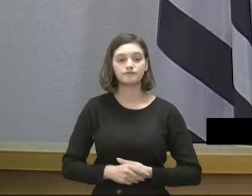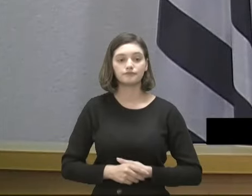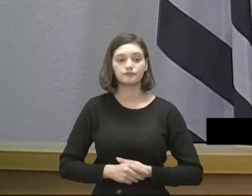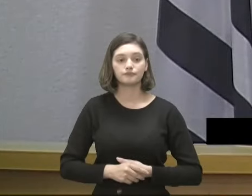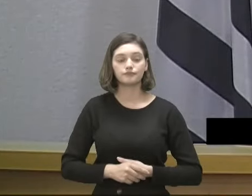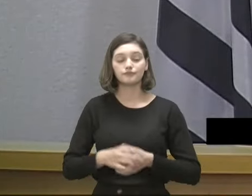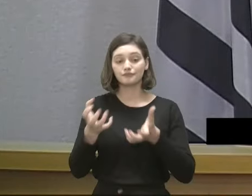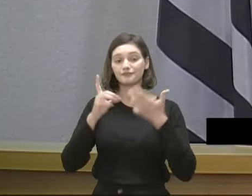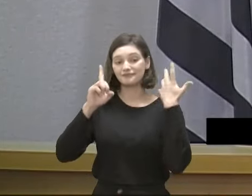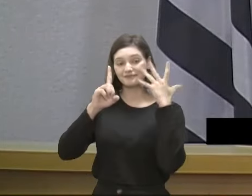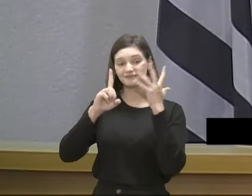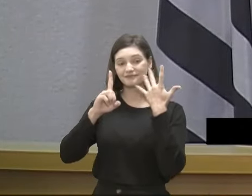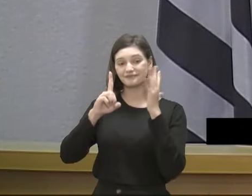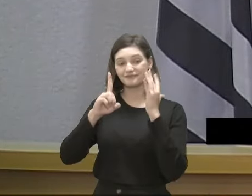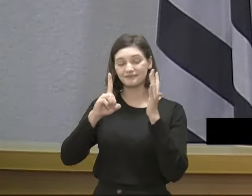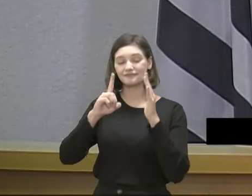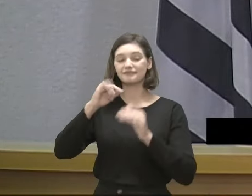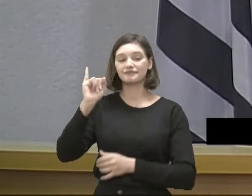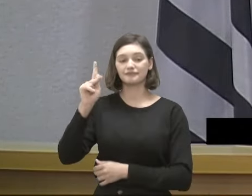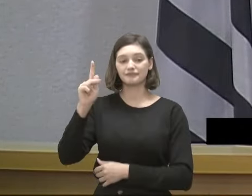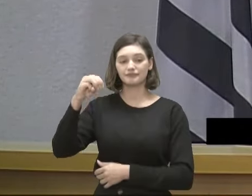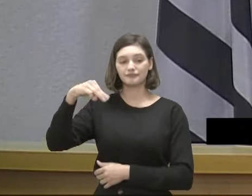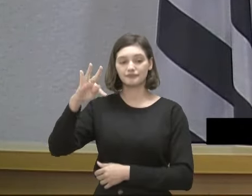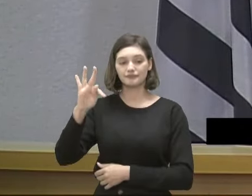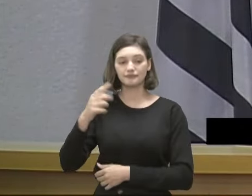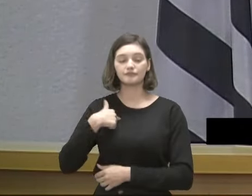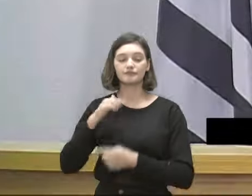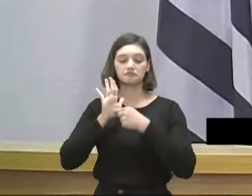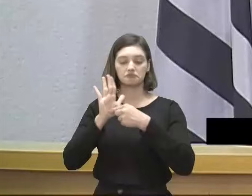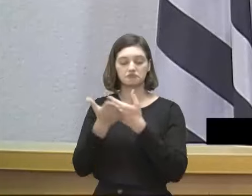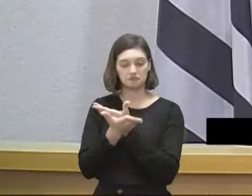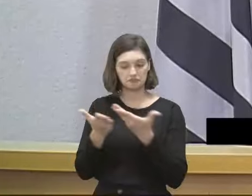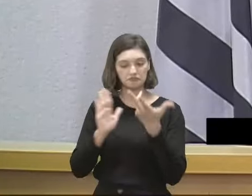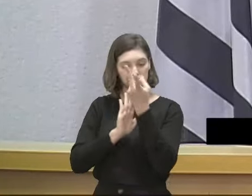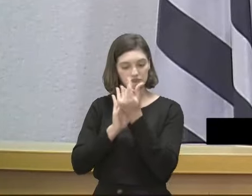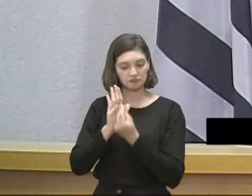Quero dar os parabéns aí ao Instituto de Previdência pela prestação de contas para